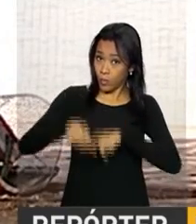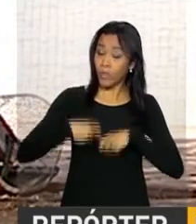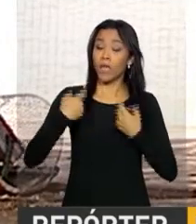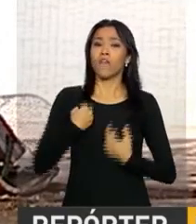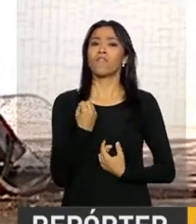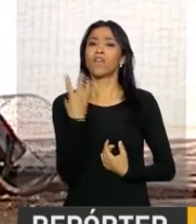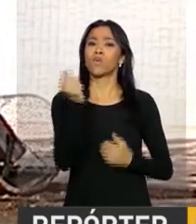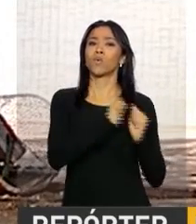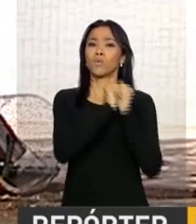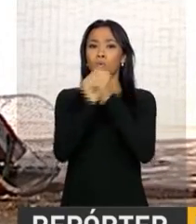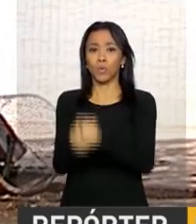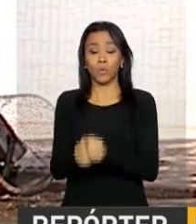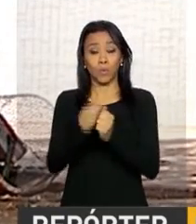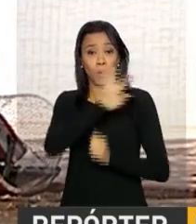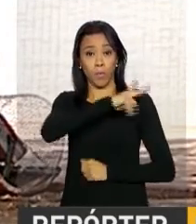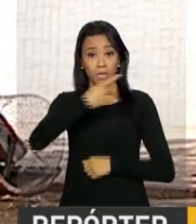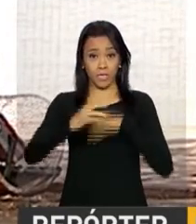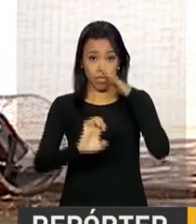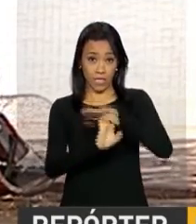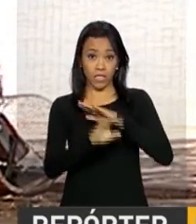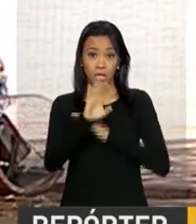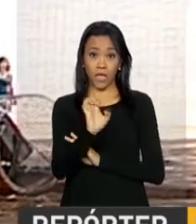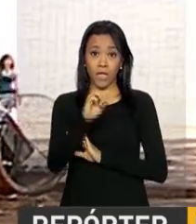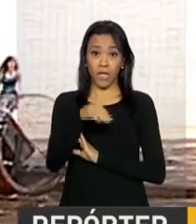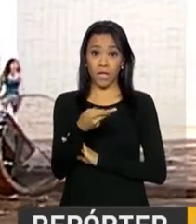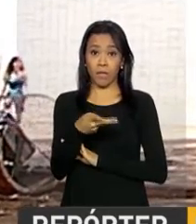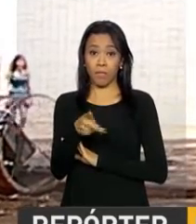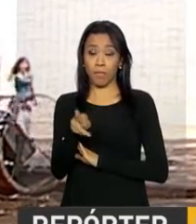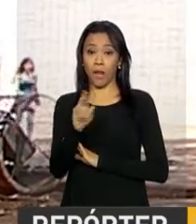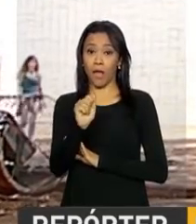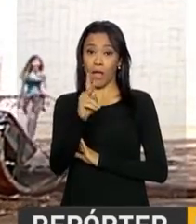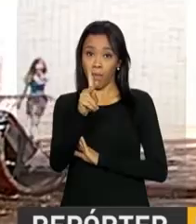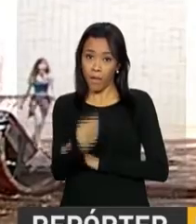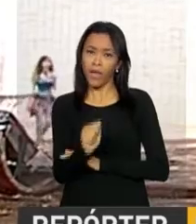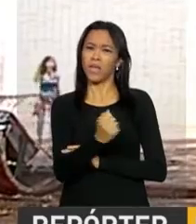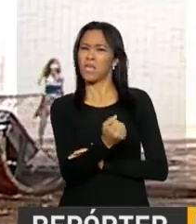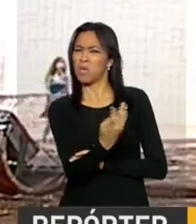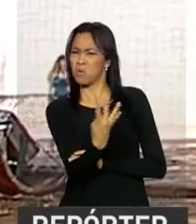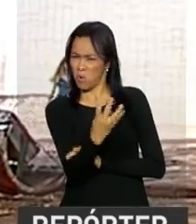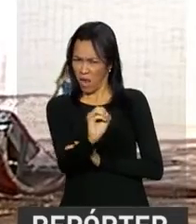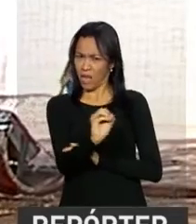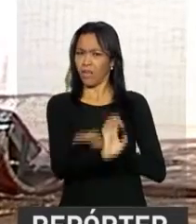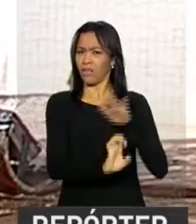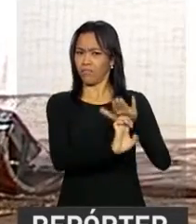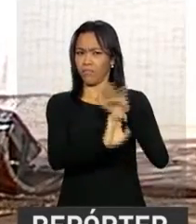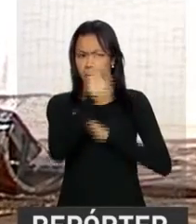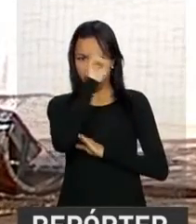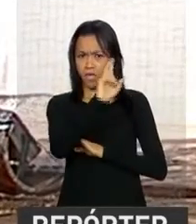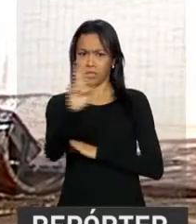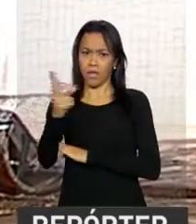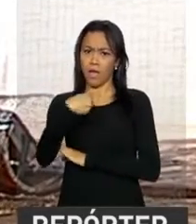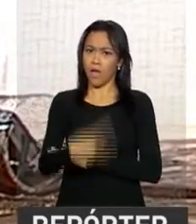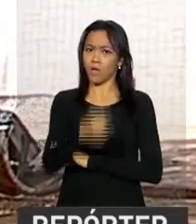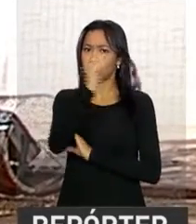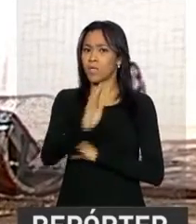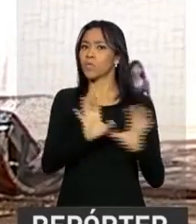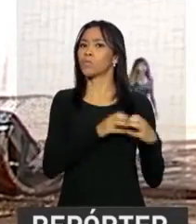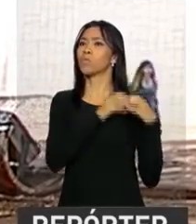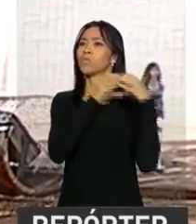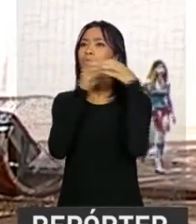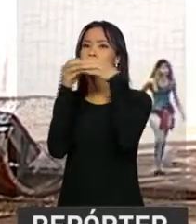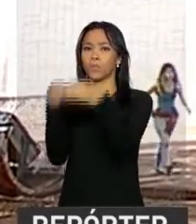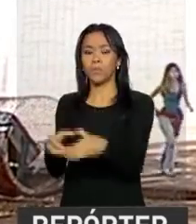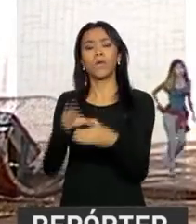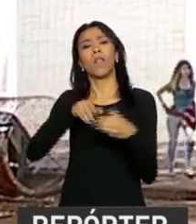acompanhado do presidente da embrapa e de cerca de 40 empresários brasileiros segundo o ministro esses empresários brasileiros a encaminharam